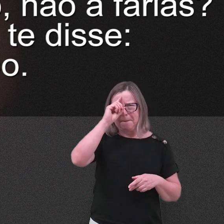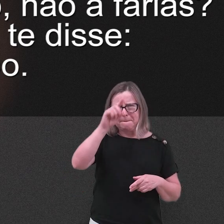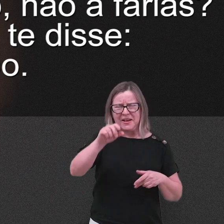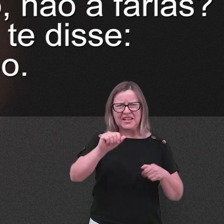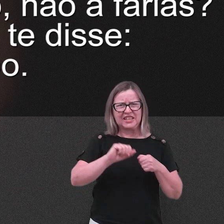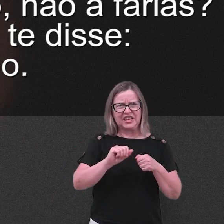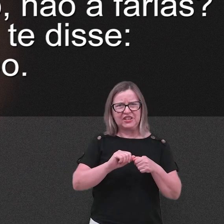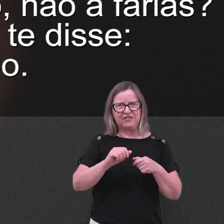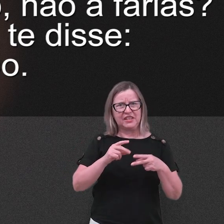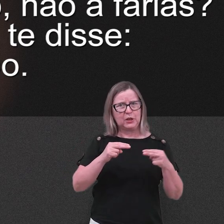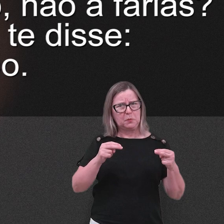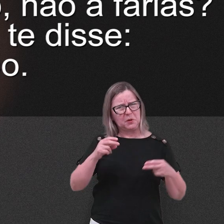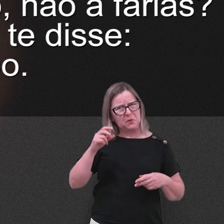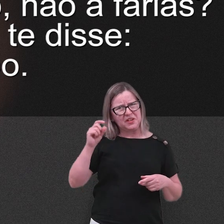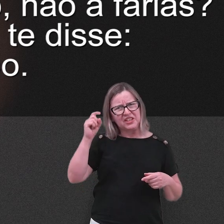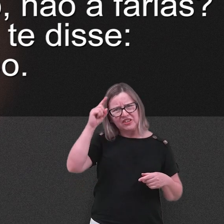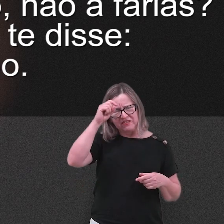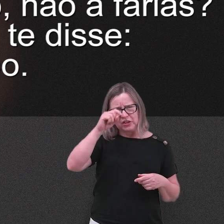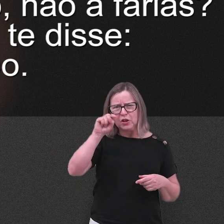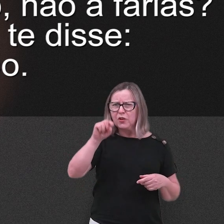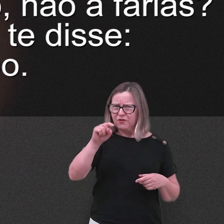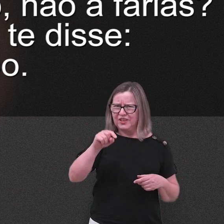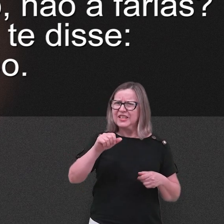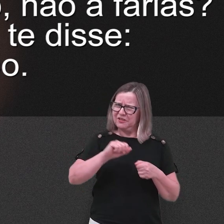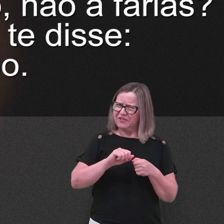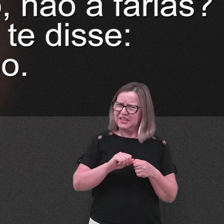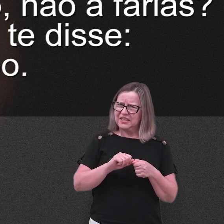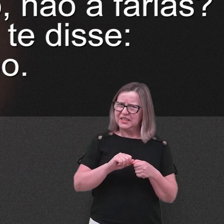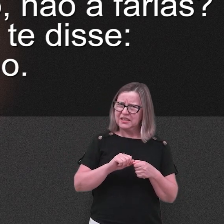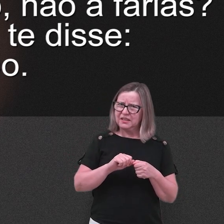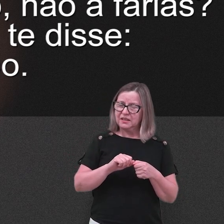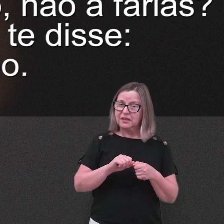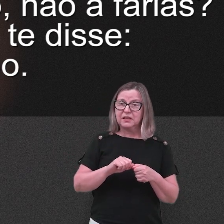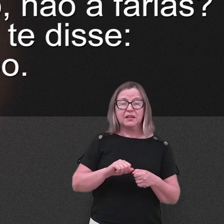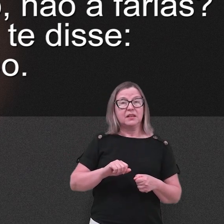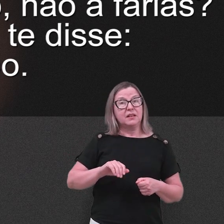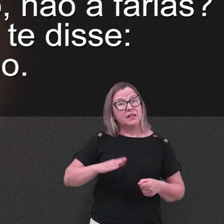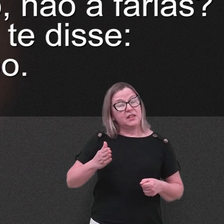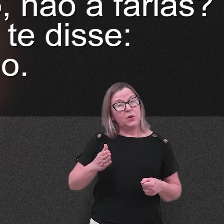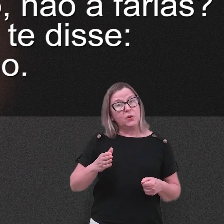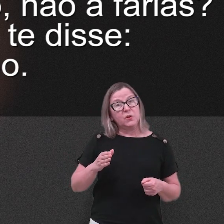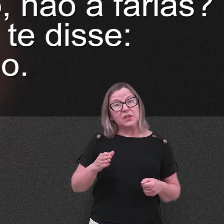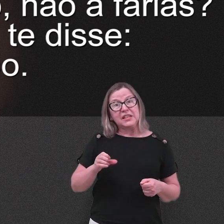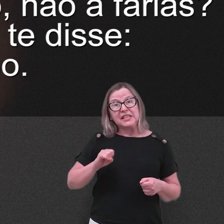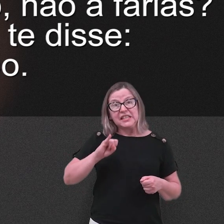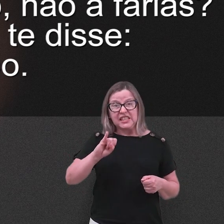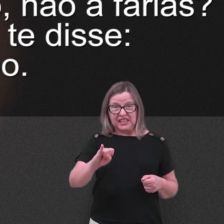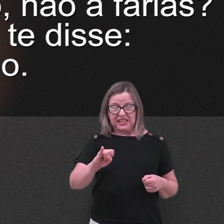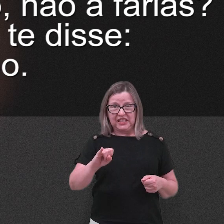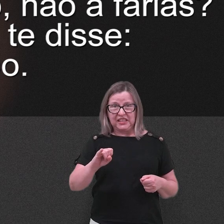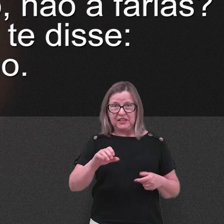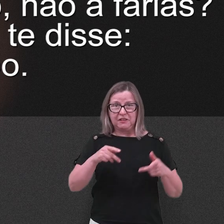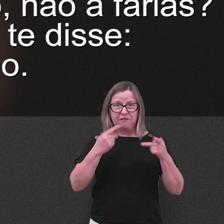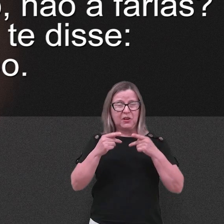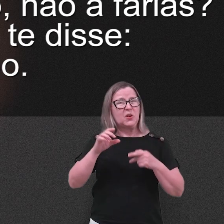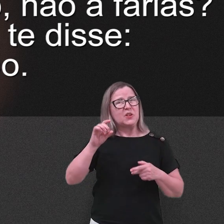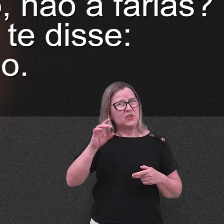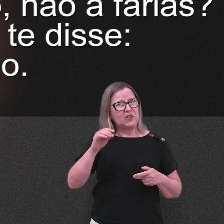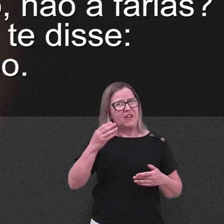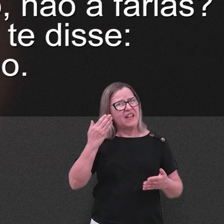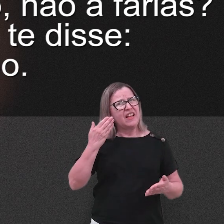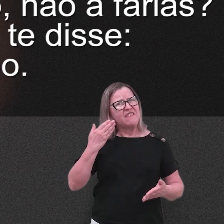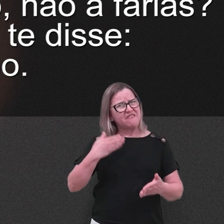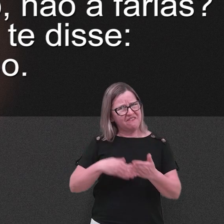não farias? Quanto mais, já que apenas te disse, vai, lava-te e